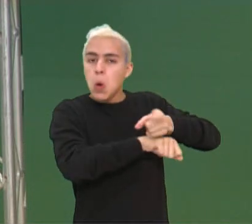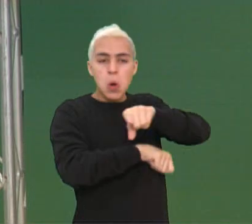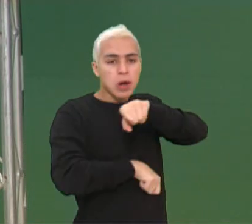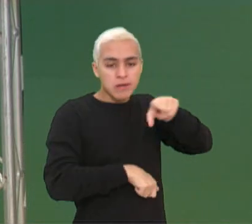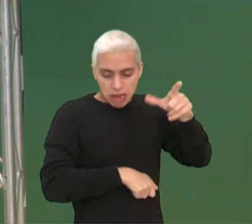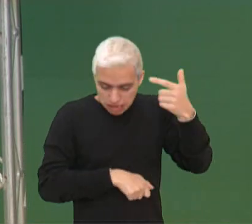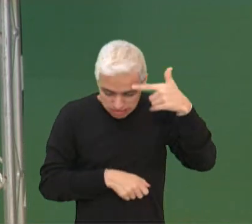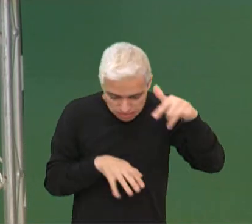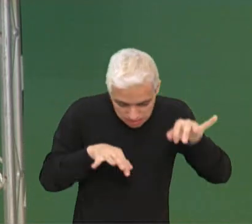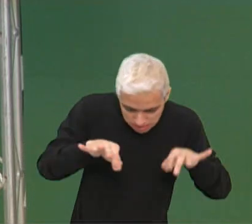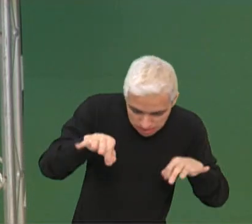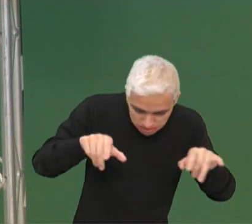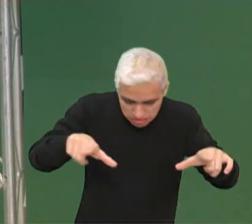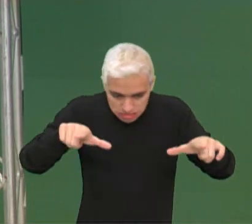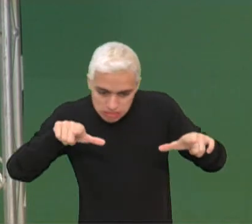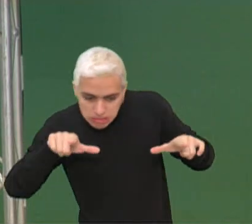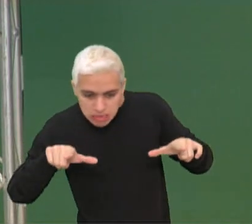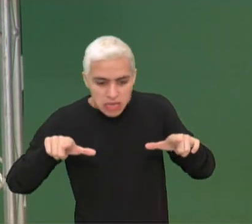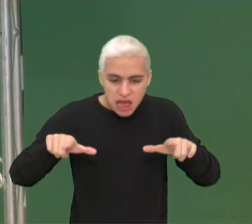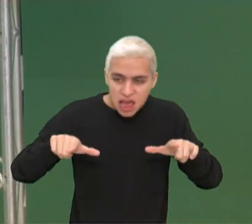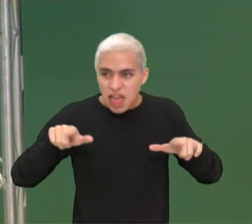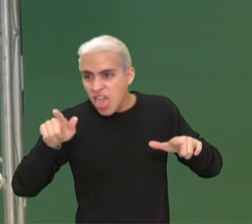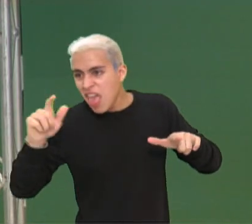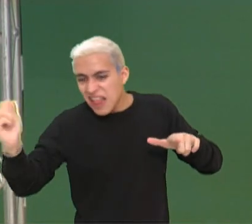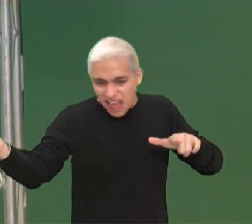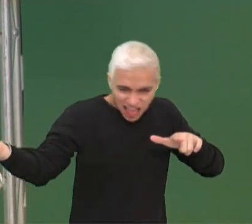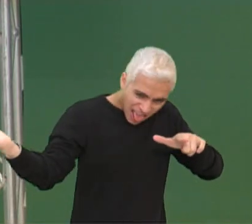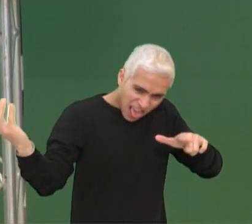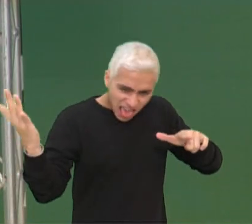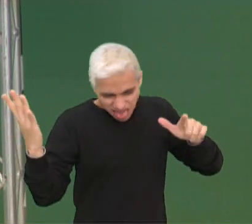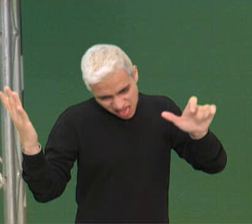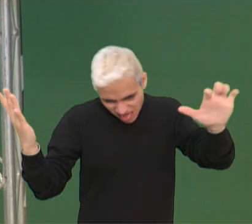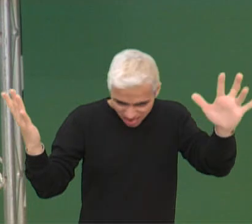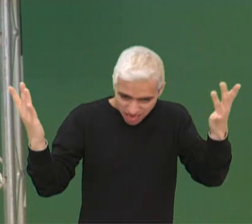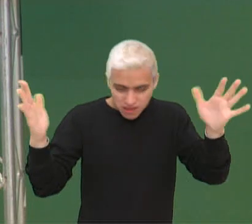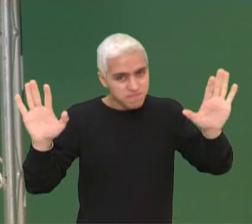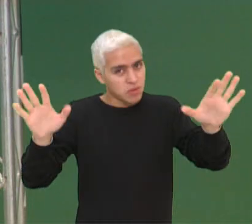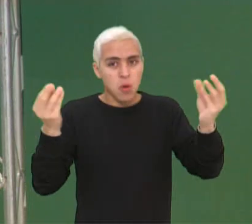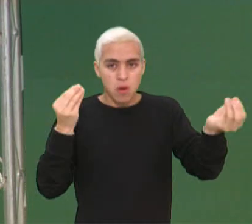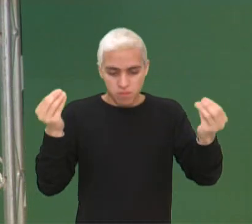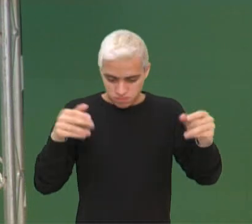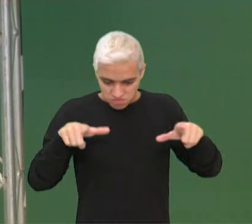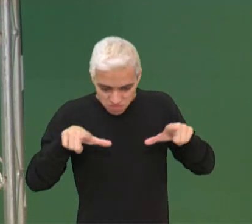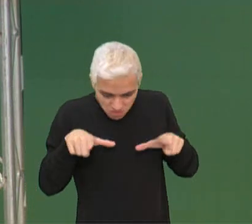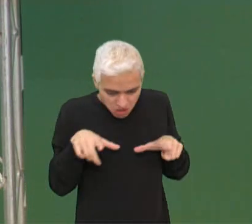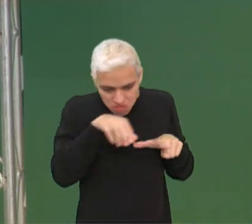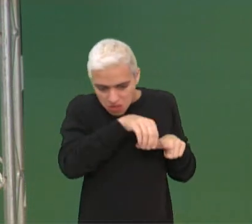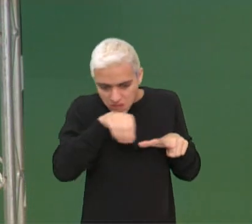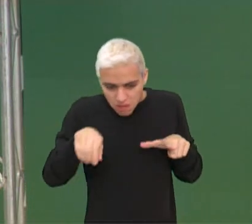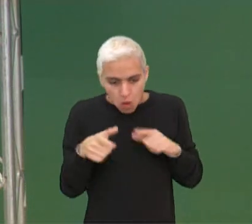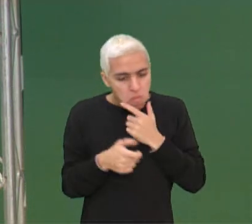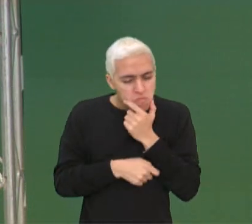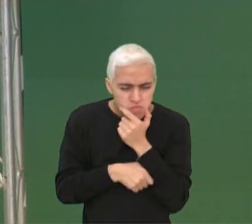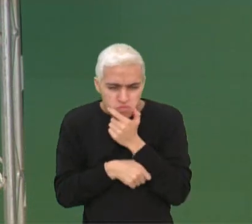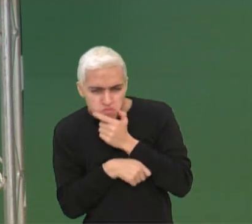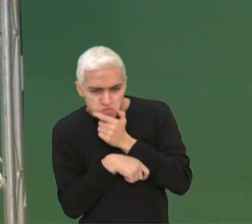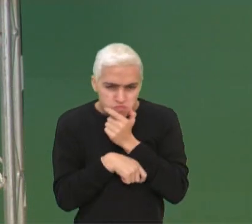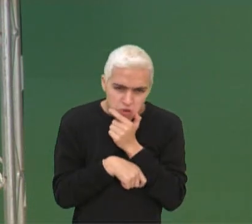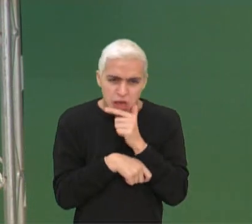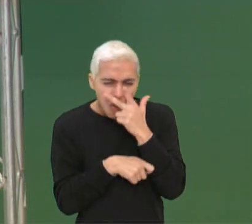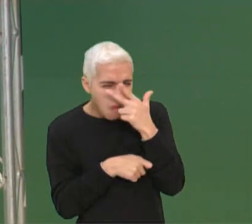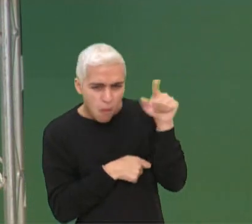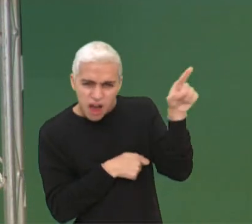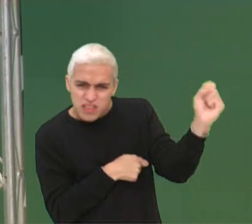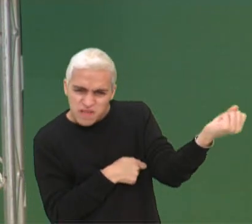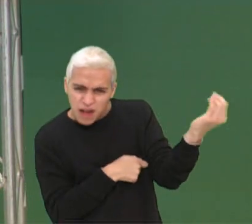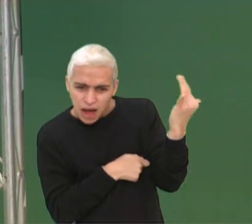montar esse tabuleiro e o exército vai vir nos atacar dessa forma. Então eles posicionavam as peças, eles posicionavam lá os bloqueios,